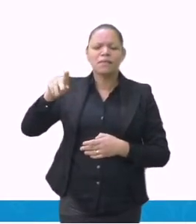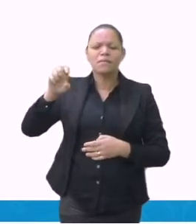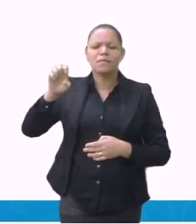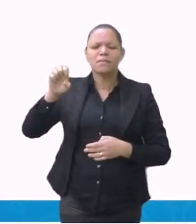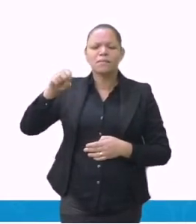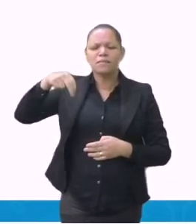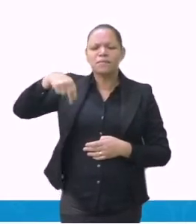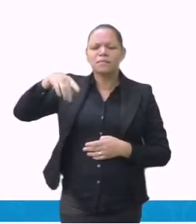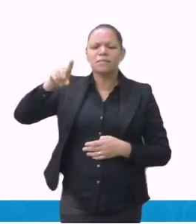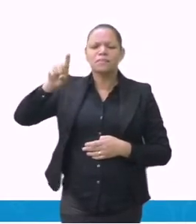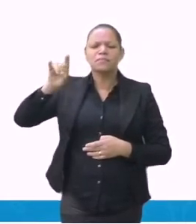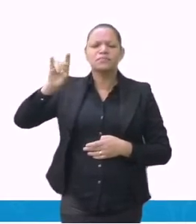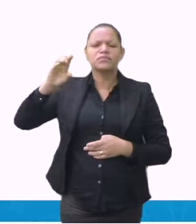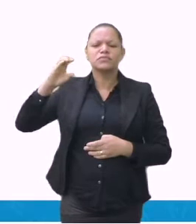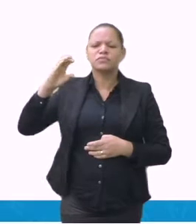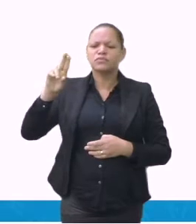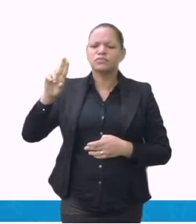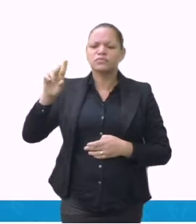pontos em comum.